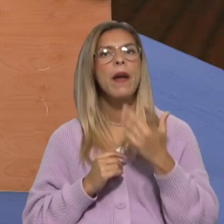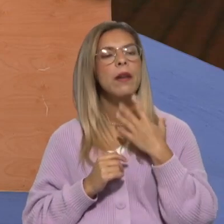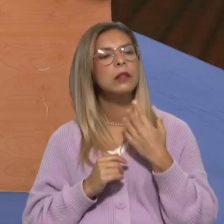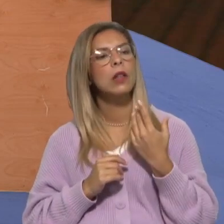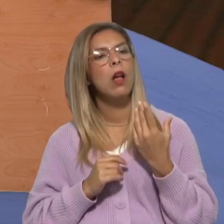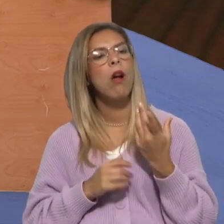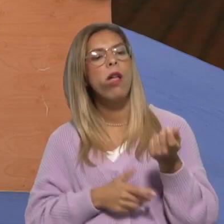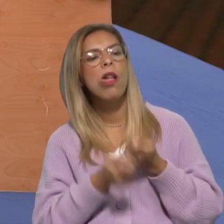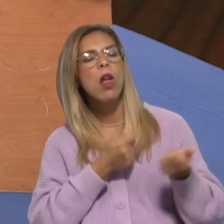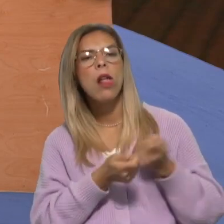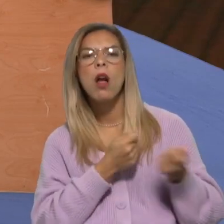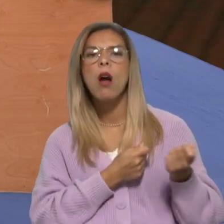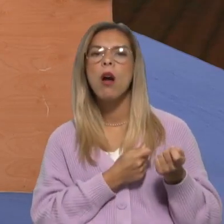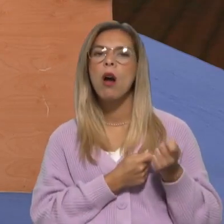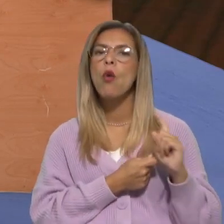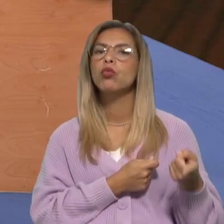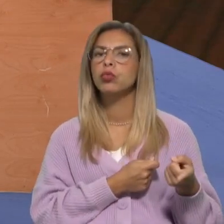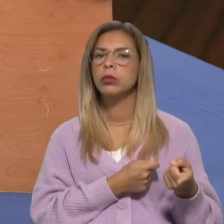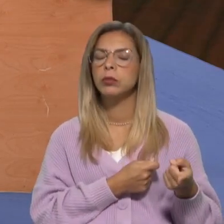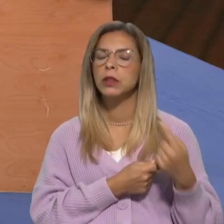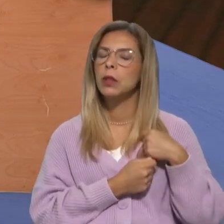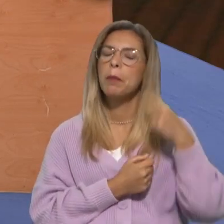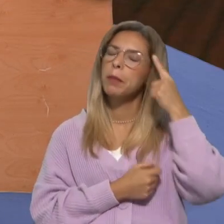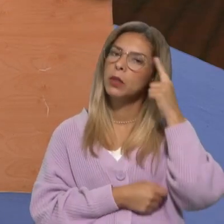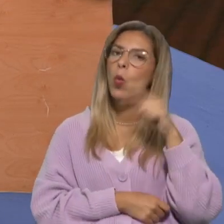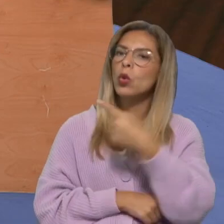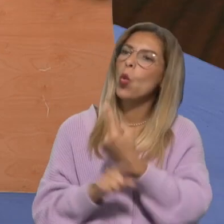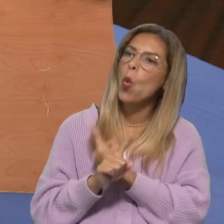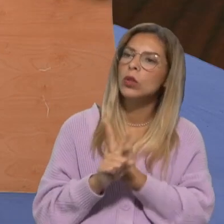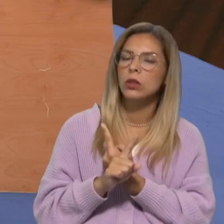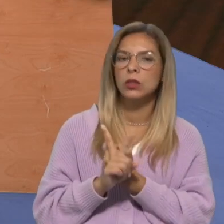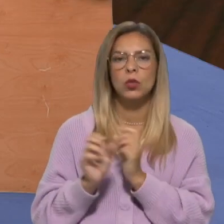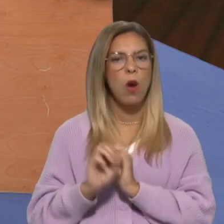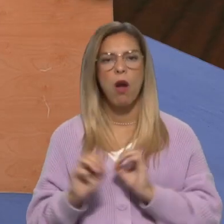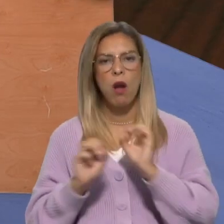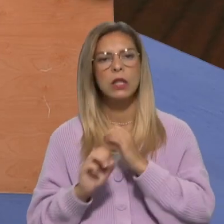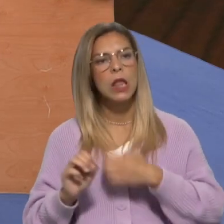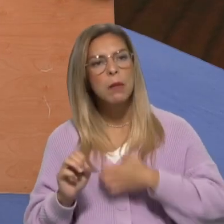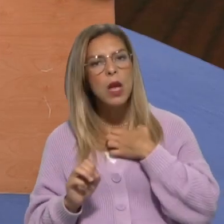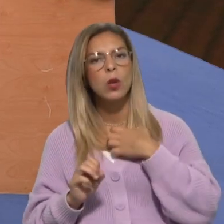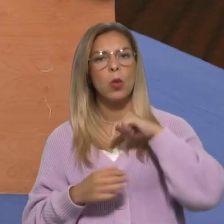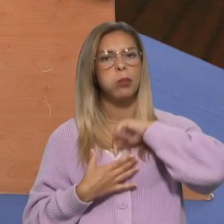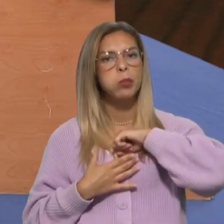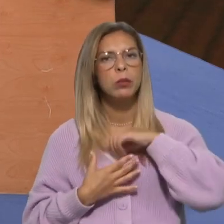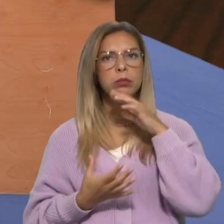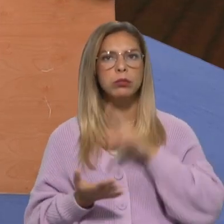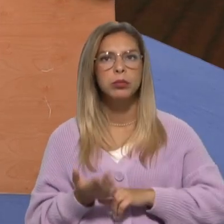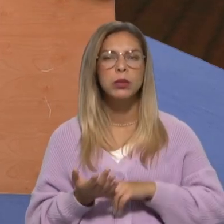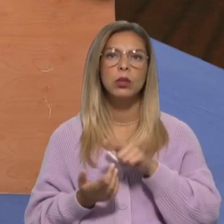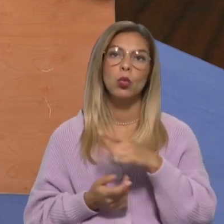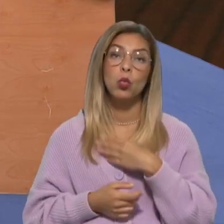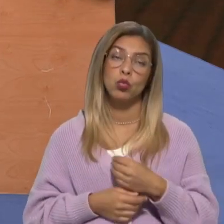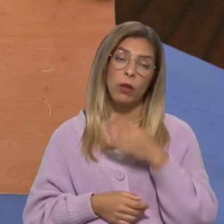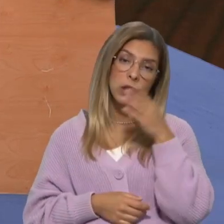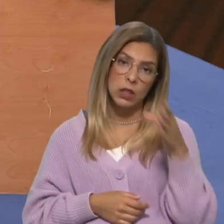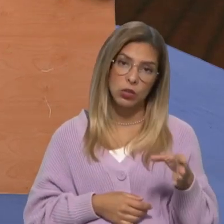retirar. E saltamos esse lado humano e de que a Adela Cortina fala, e que eu gostaria, e por isso trouxe